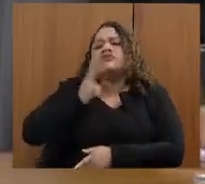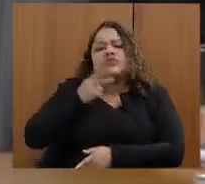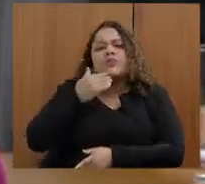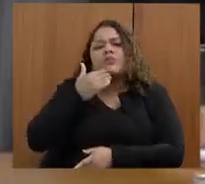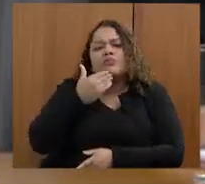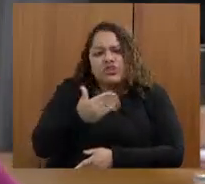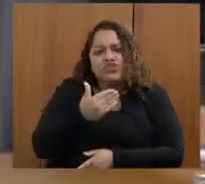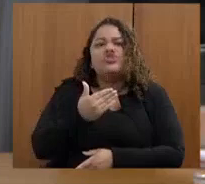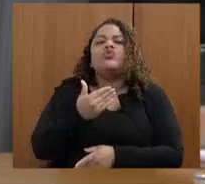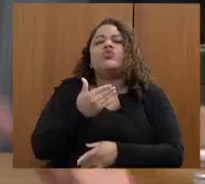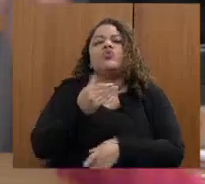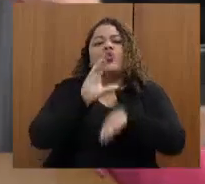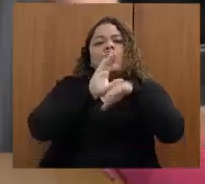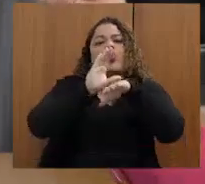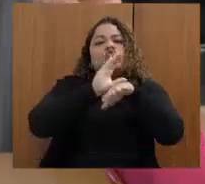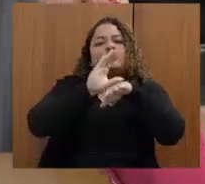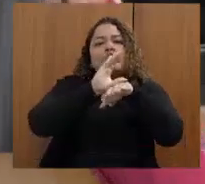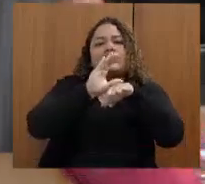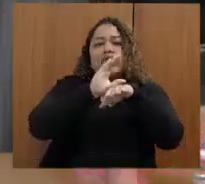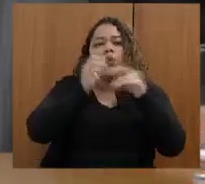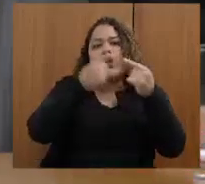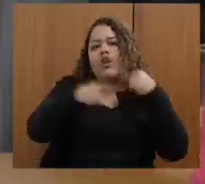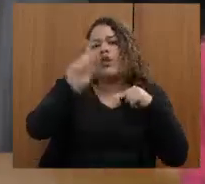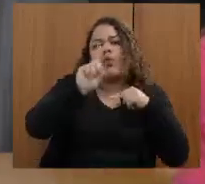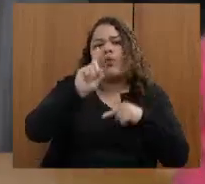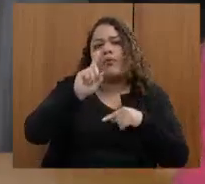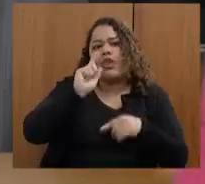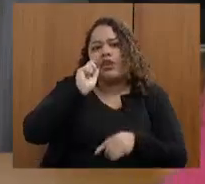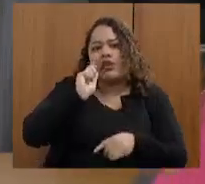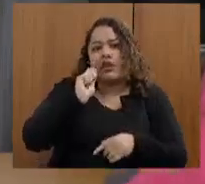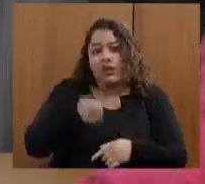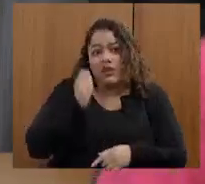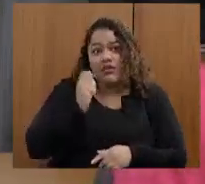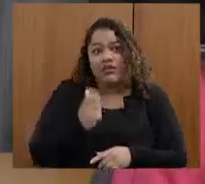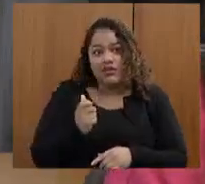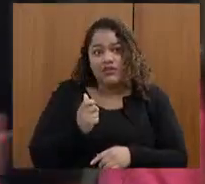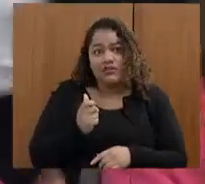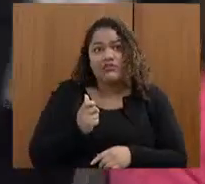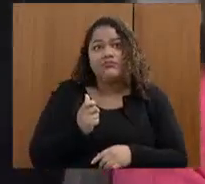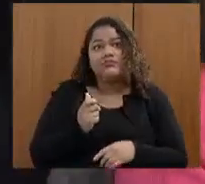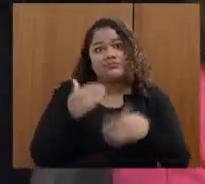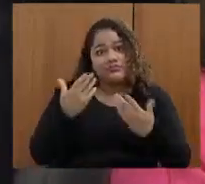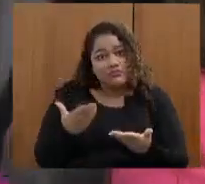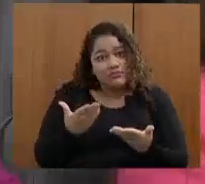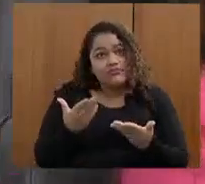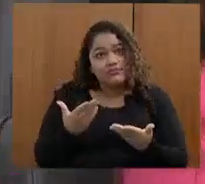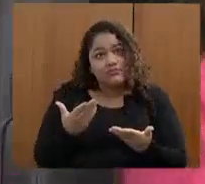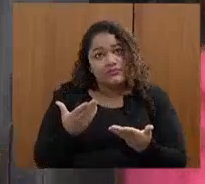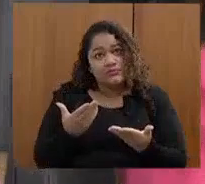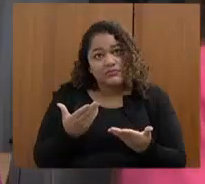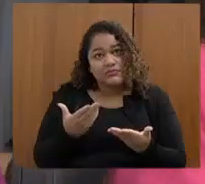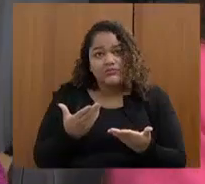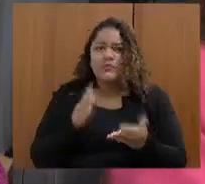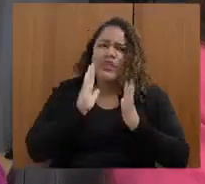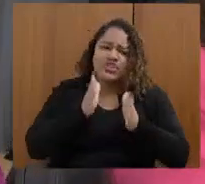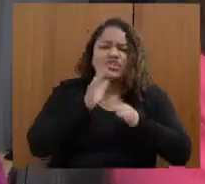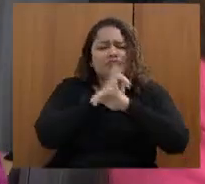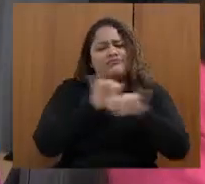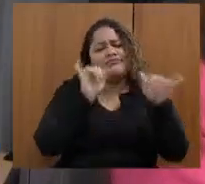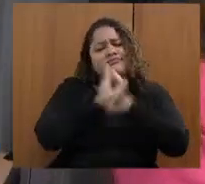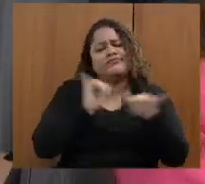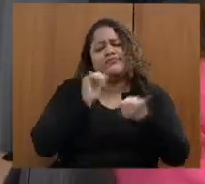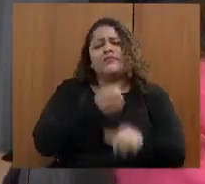inconstitucionalidade de um reajuste já tava no vencimento básico de vocês governo tem o número já divulguei Muitas vezes os